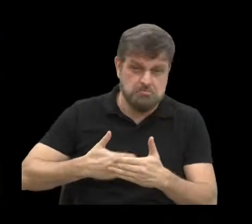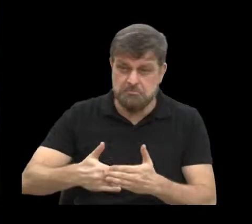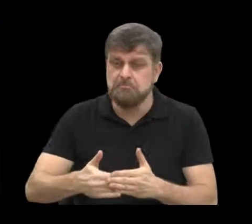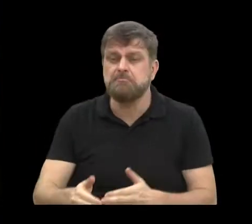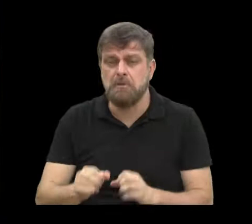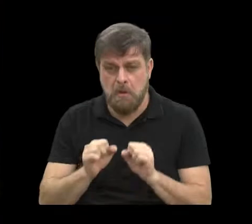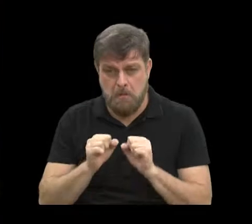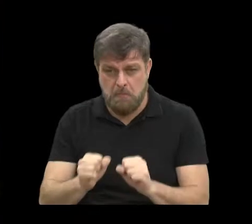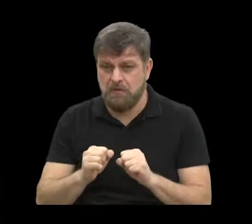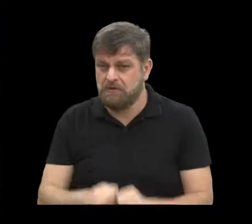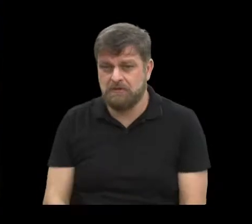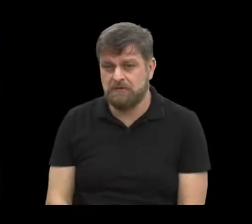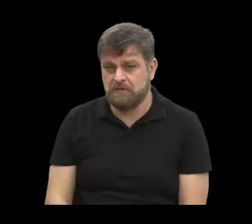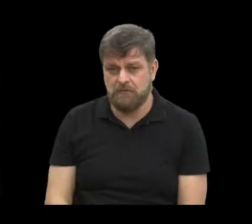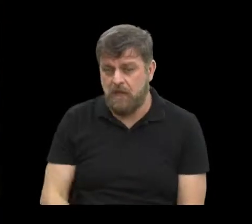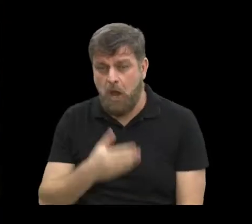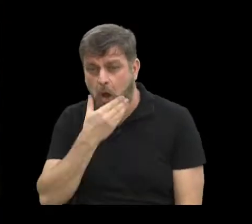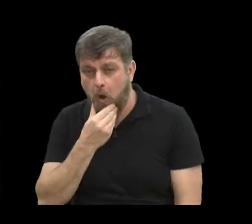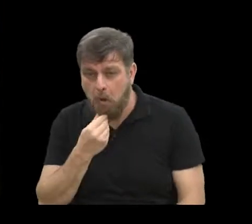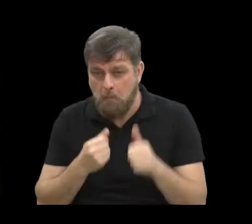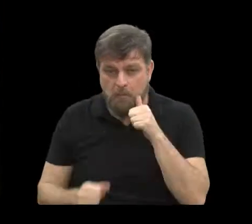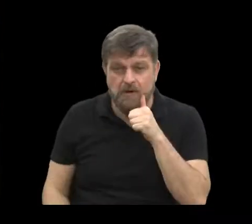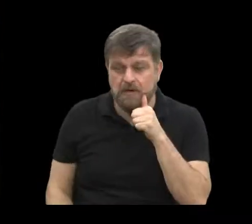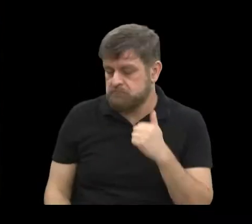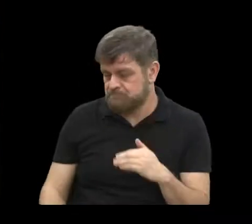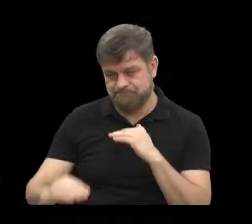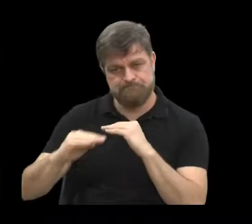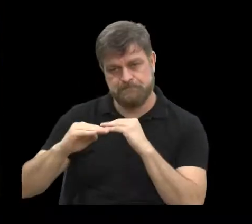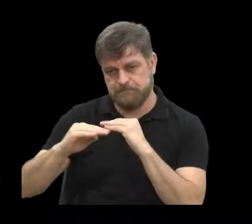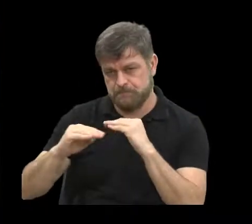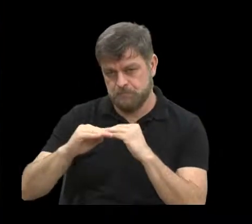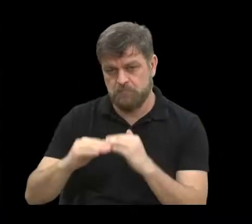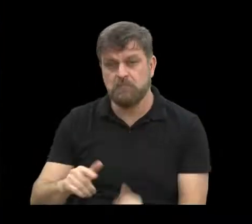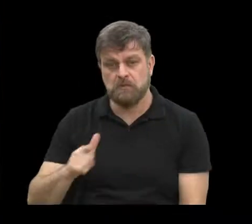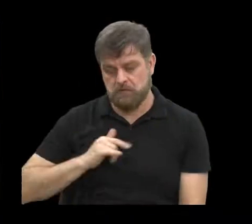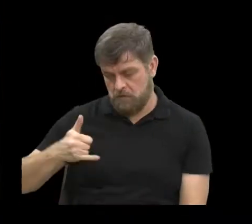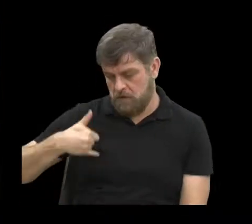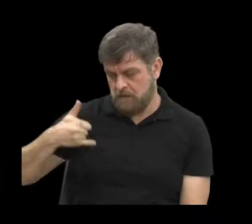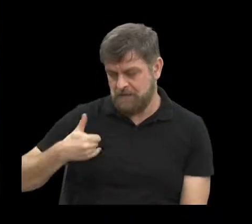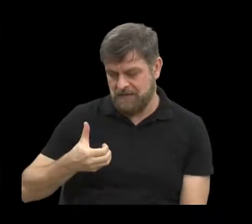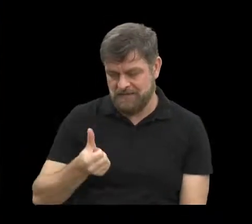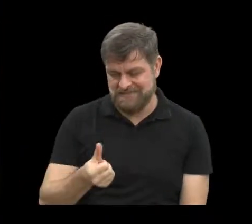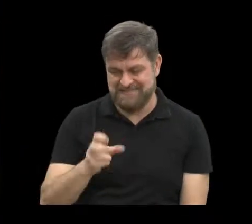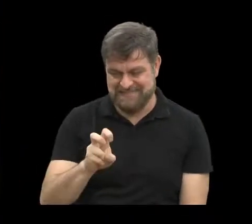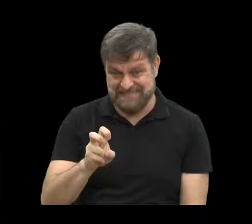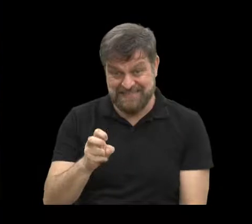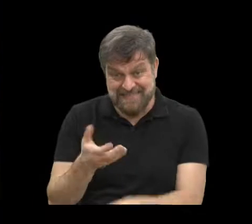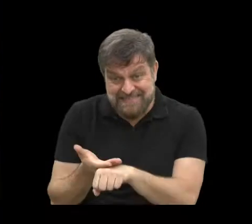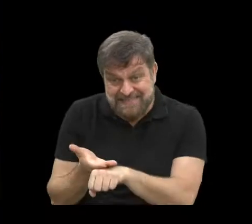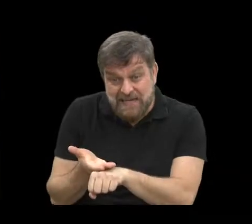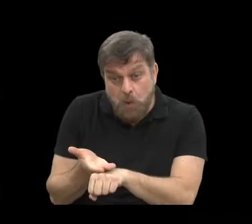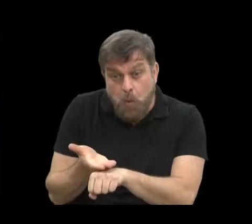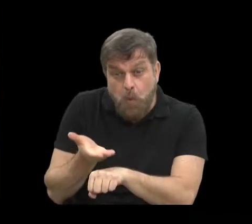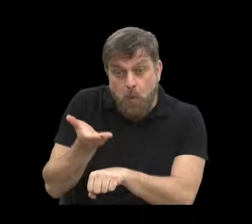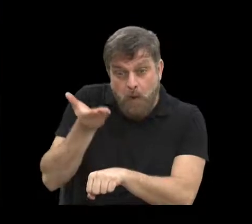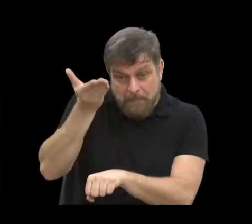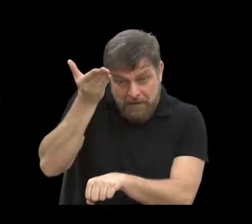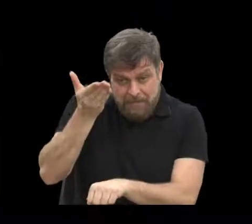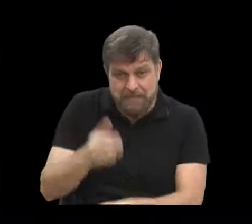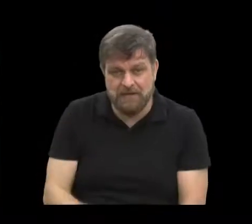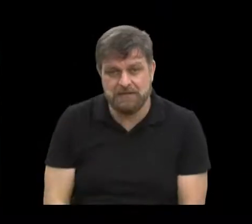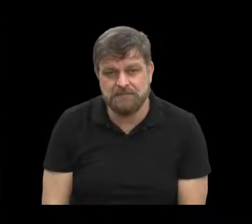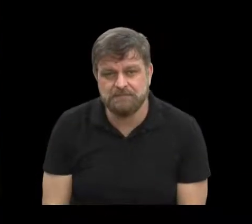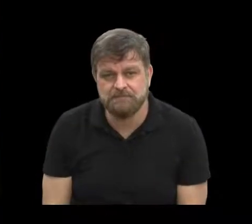diferença por gênero, ok? Tanto faz. Idade, então, 65, o benefício para a